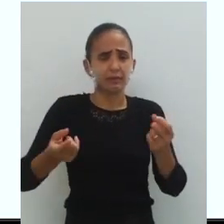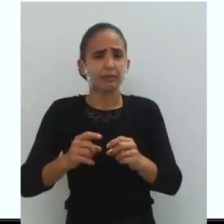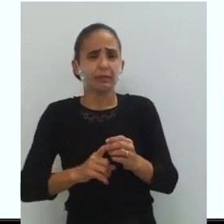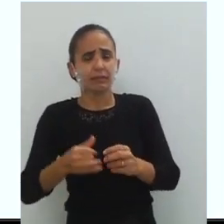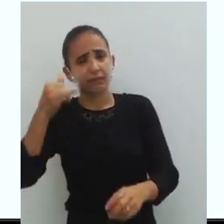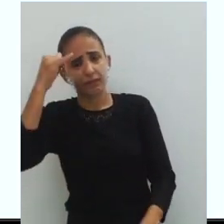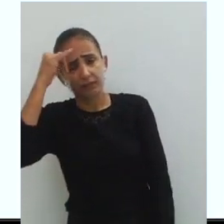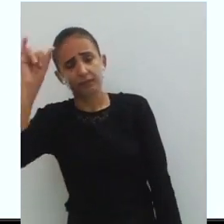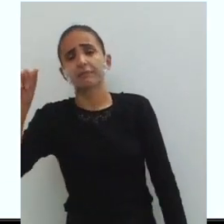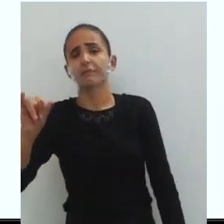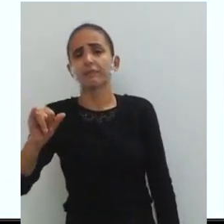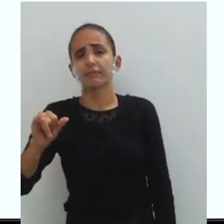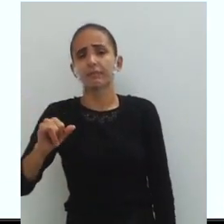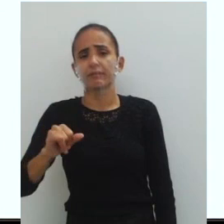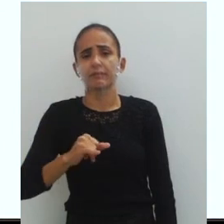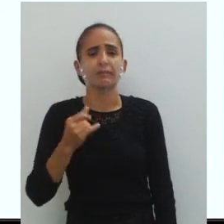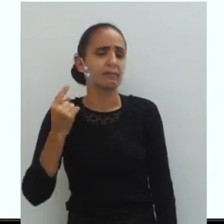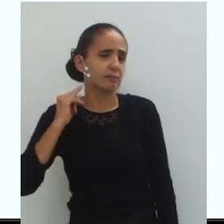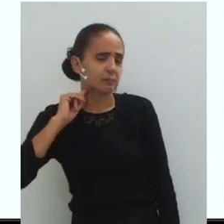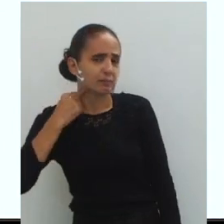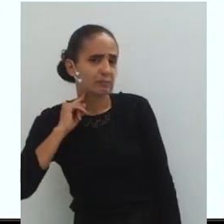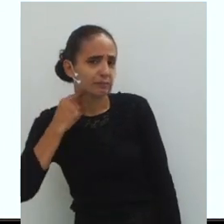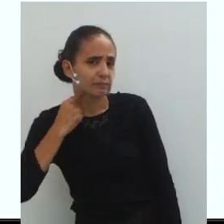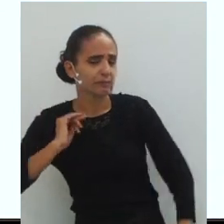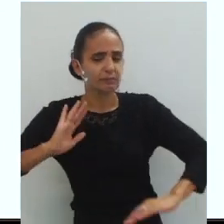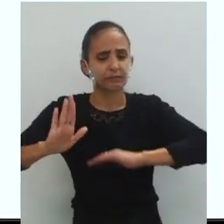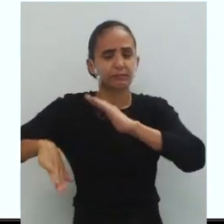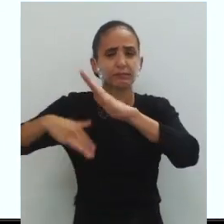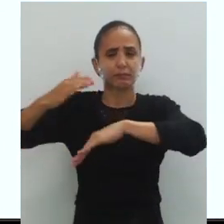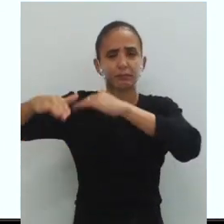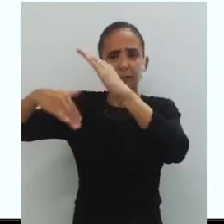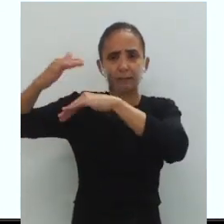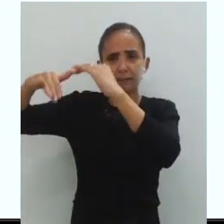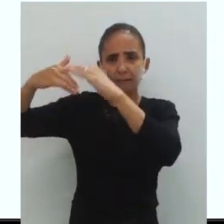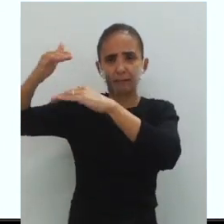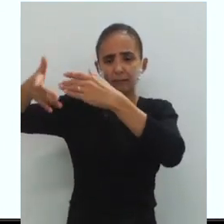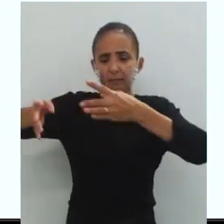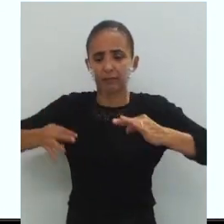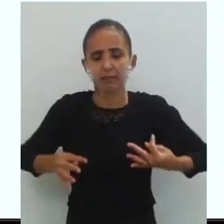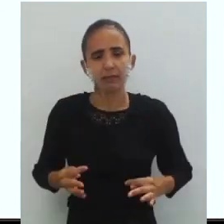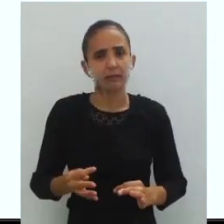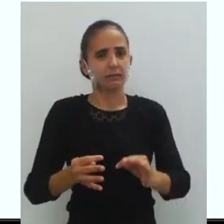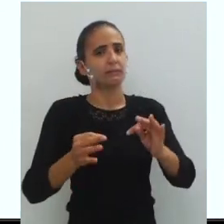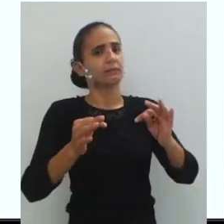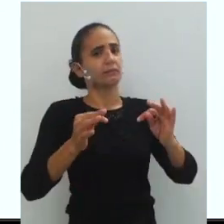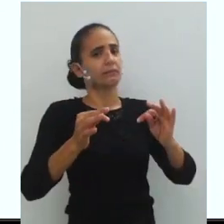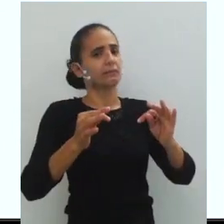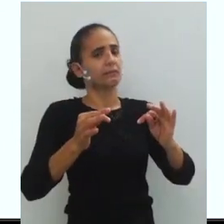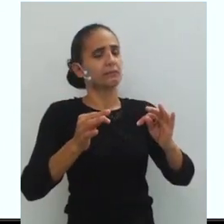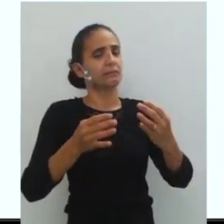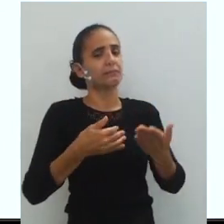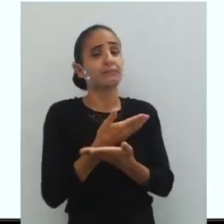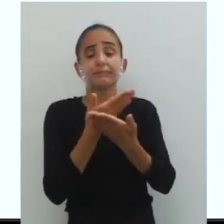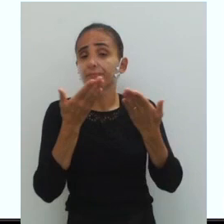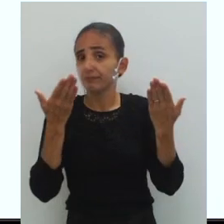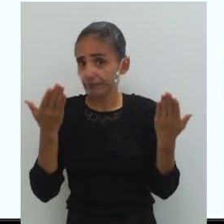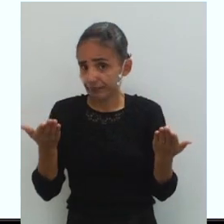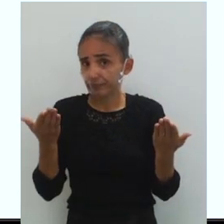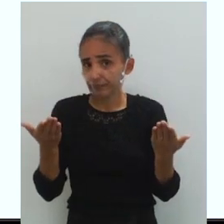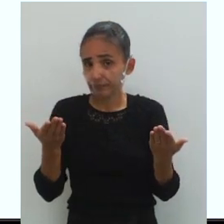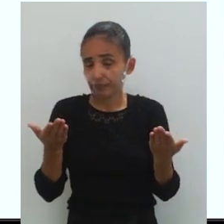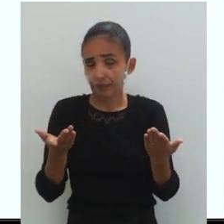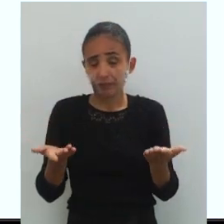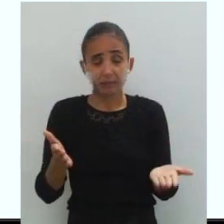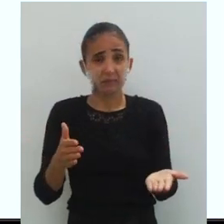Lógico, o petróleo ele vai poluir e vai aumentar aí a nossa temperatura média global, né? Então, a